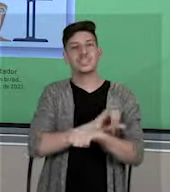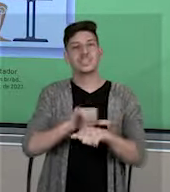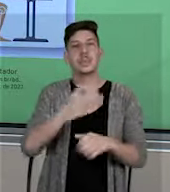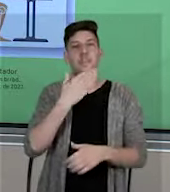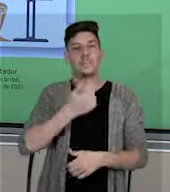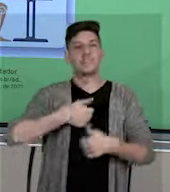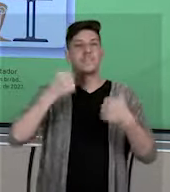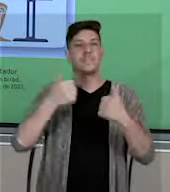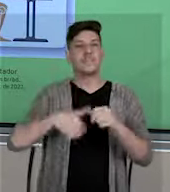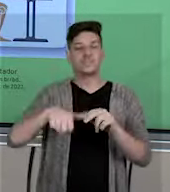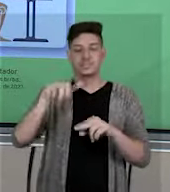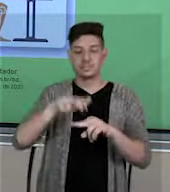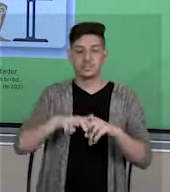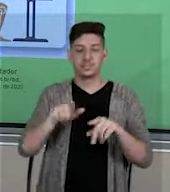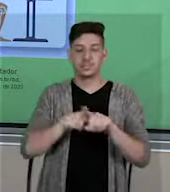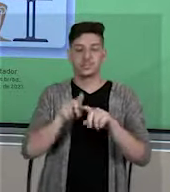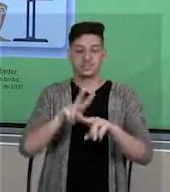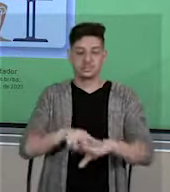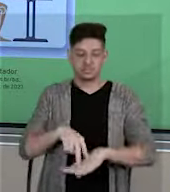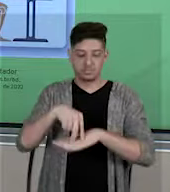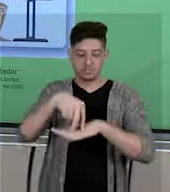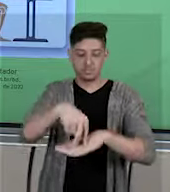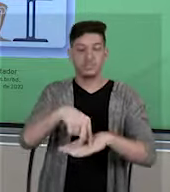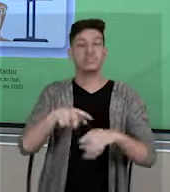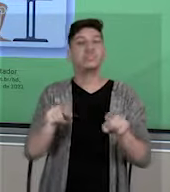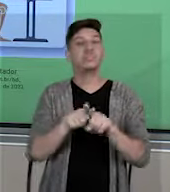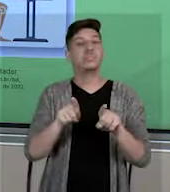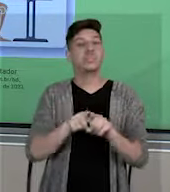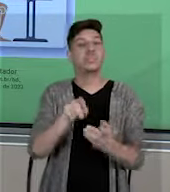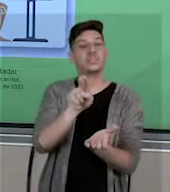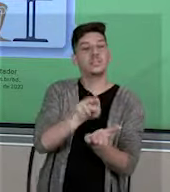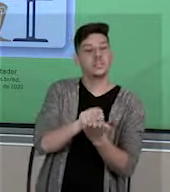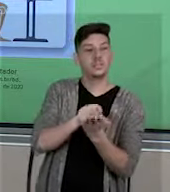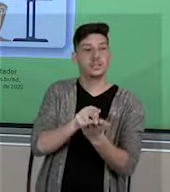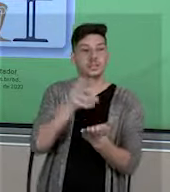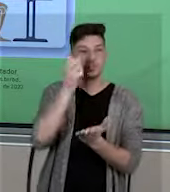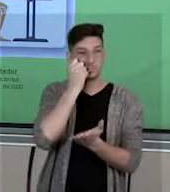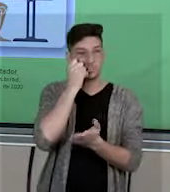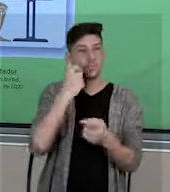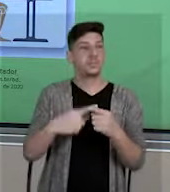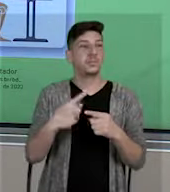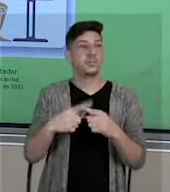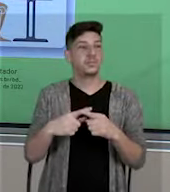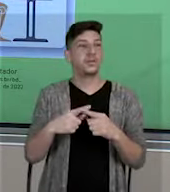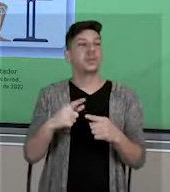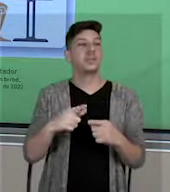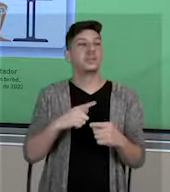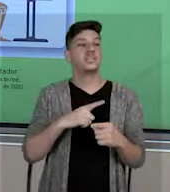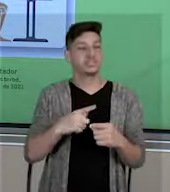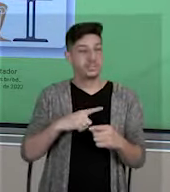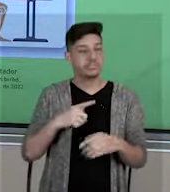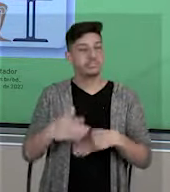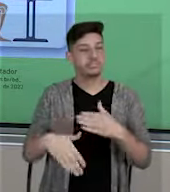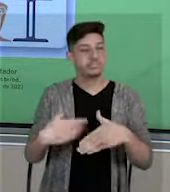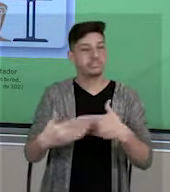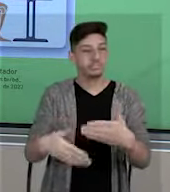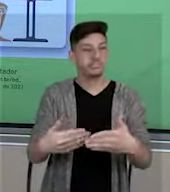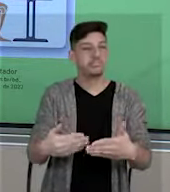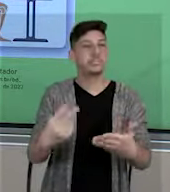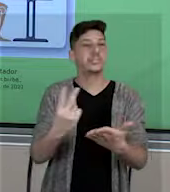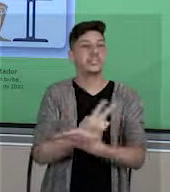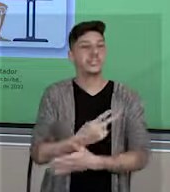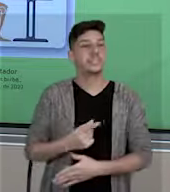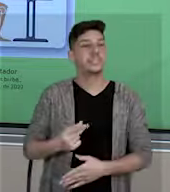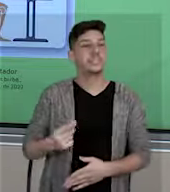a maneira mais adequada de se levantar, a maneira mais adequada de deitar para dormir, porque vai, né, ao longo do tempo, se tornando permanente aqui